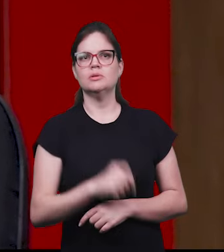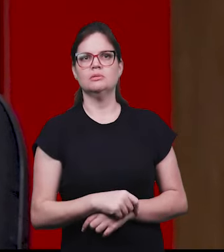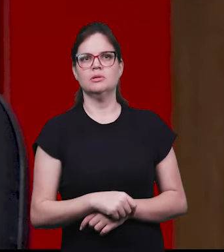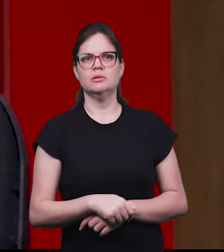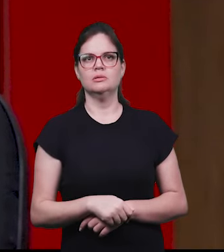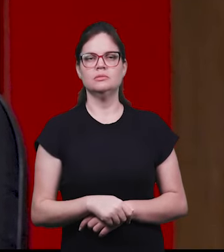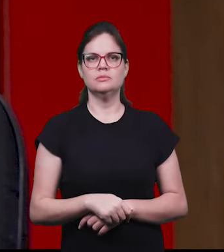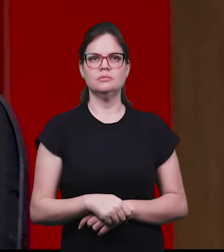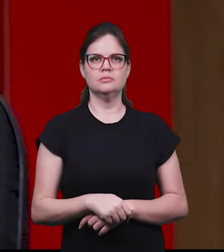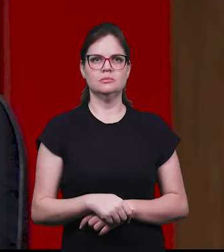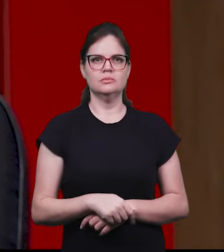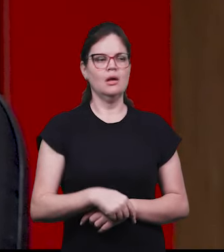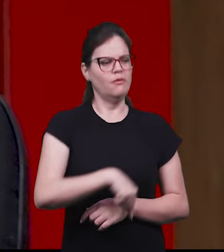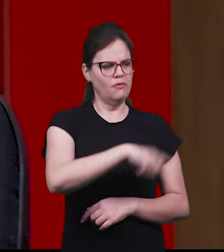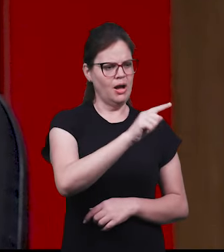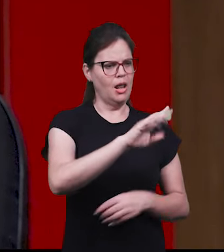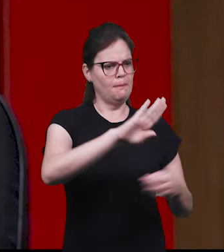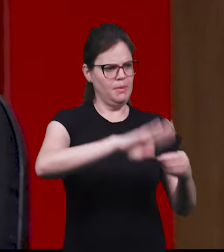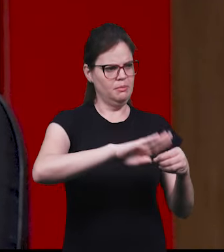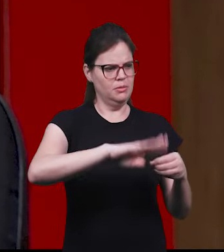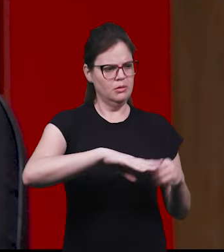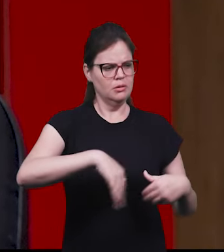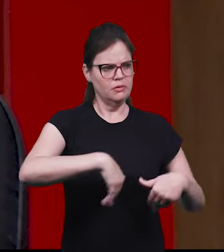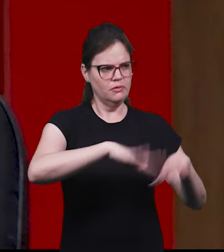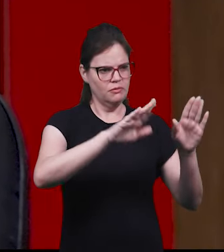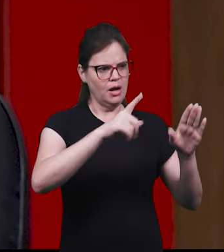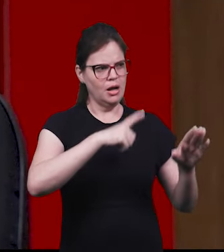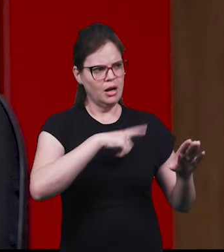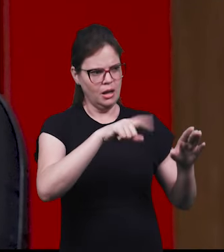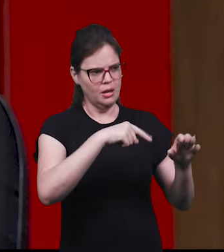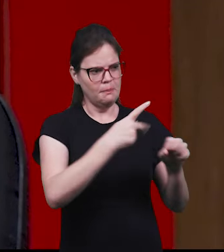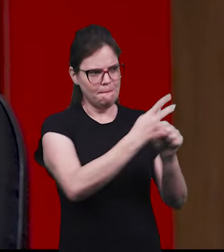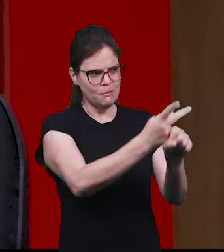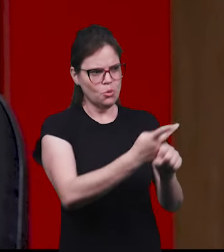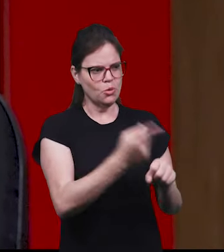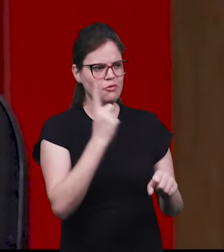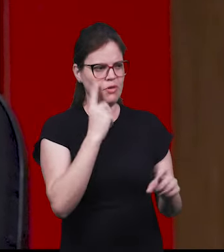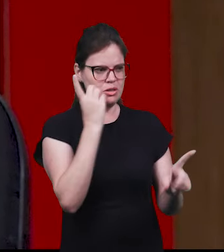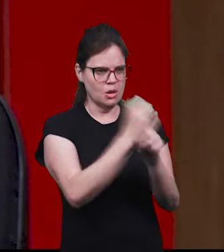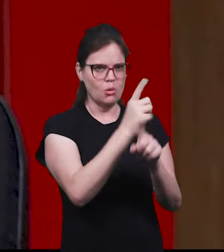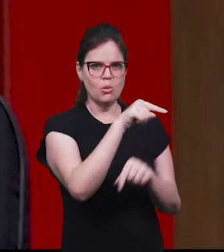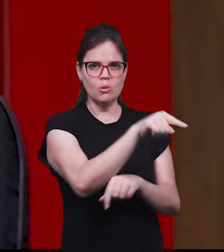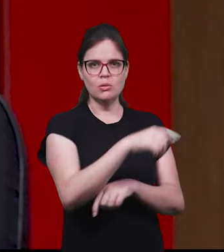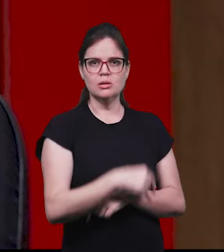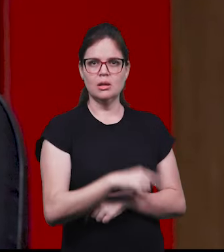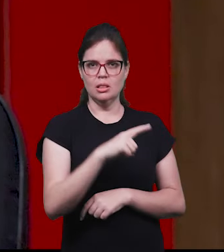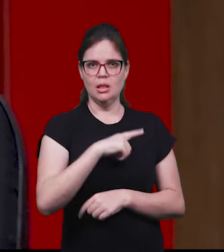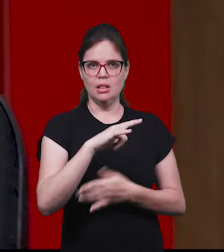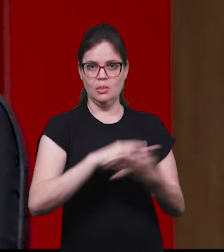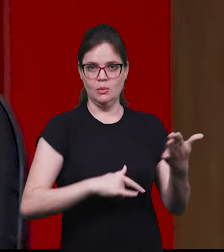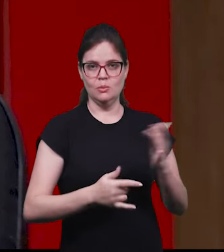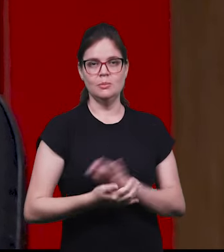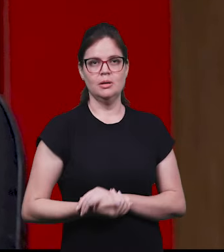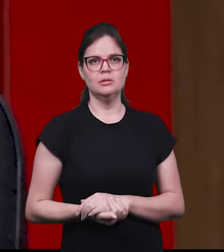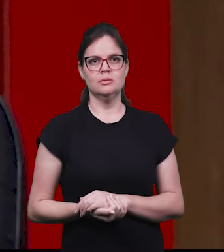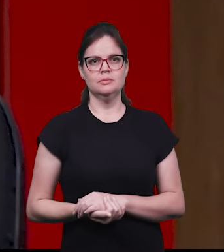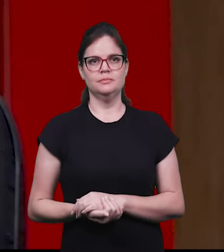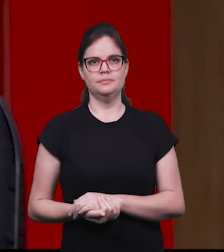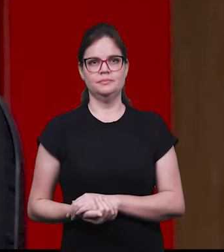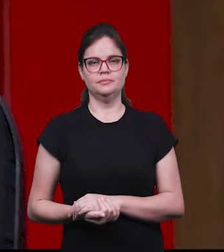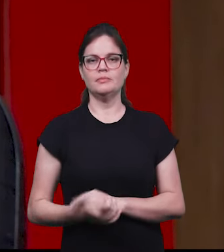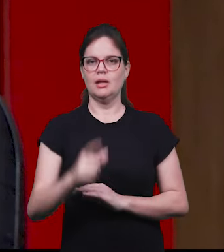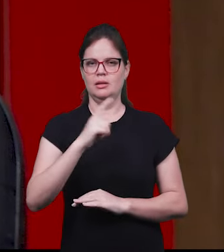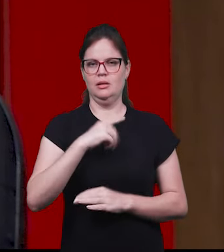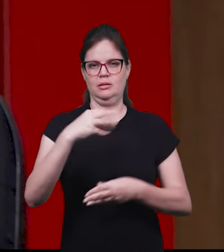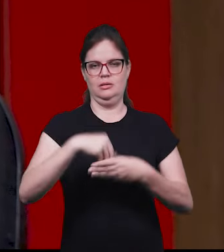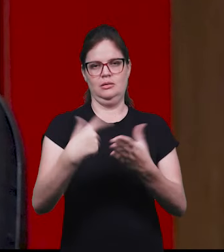nas chancelarias lá de Babilônia, onde estão guardados os tesouros, vão lá e olhem, vê se vocês acham algo escrito. E está